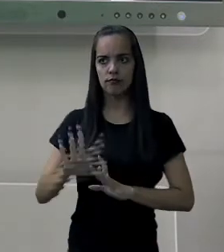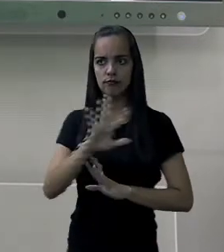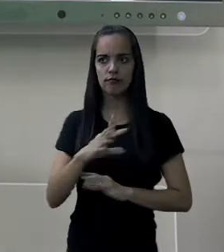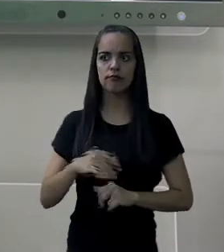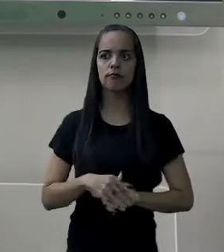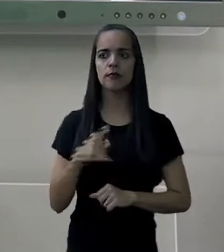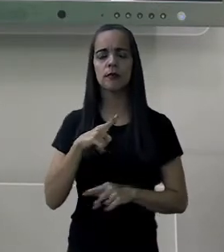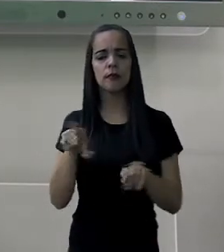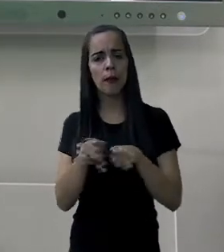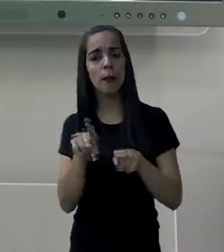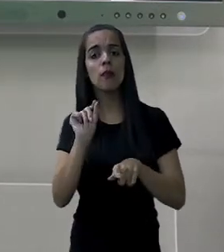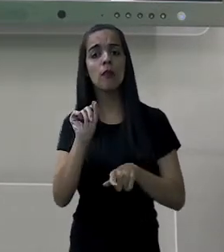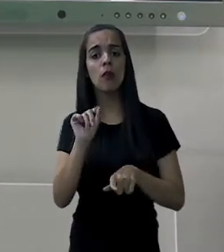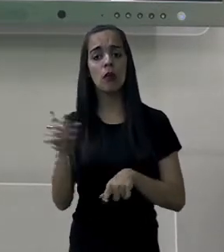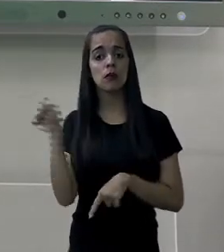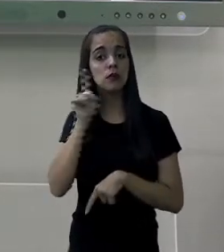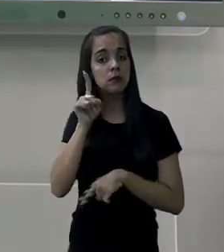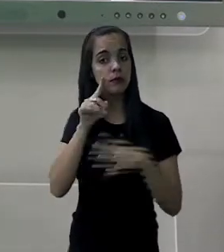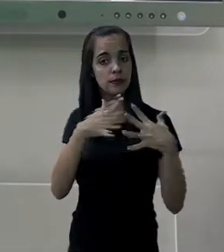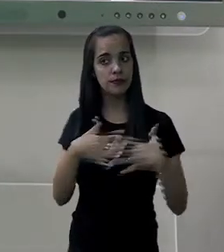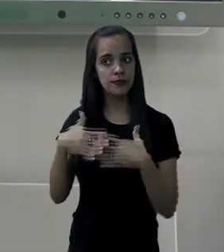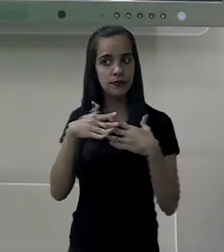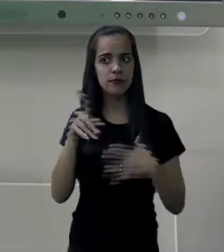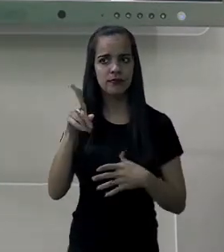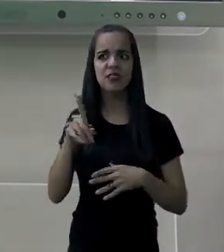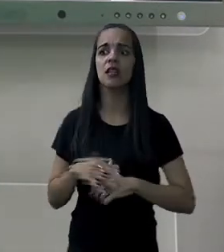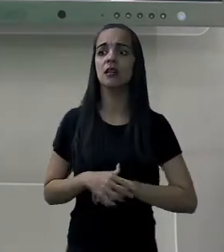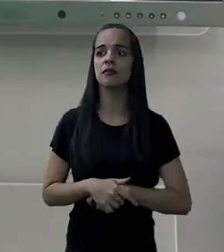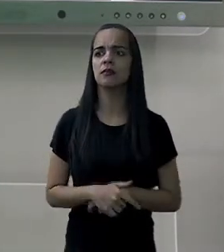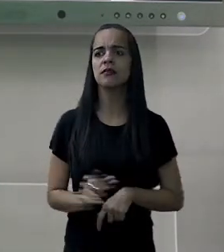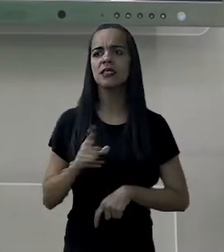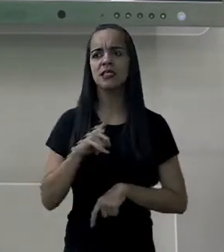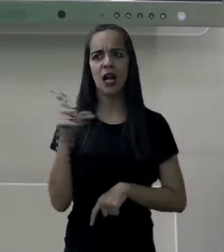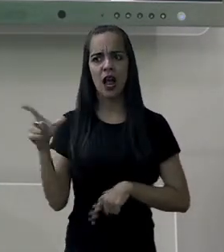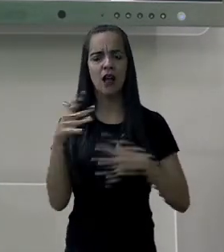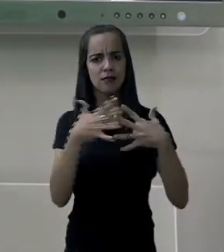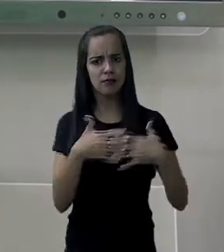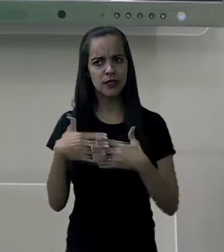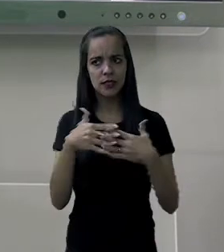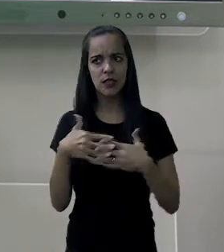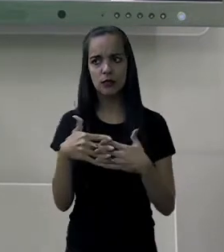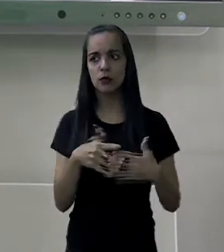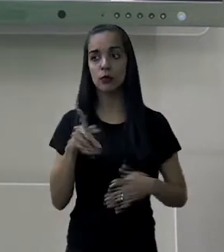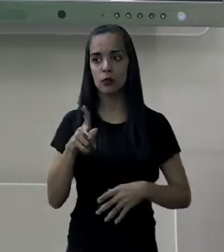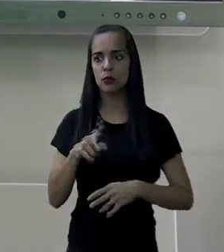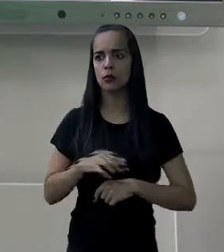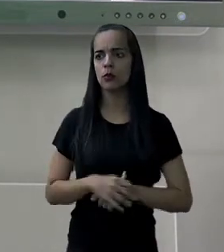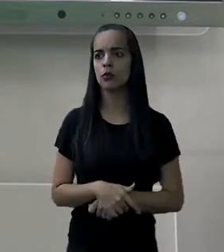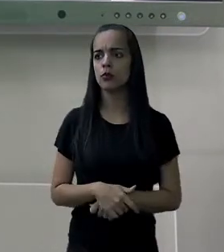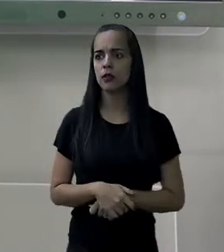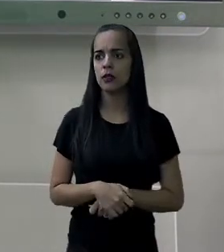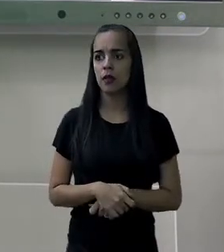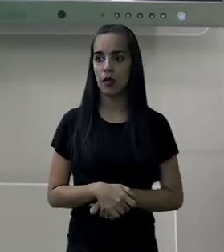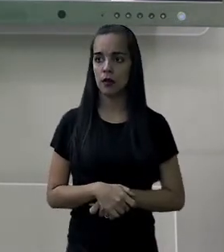os Estados Unidos. Que é, né, os Estados Unidos.